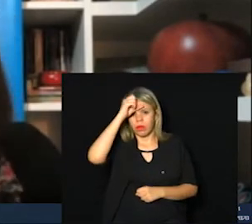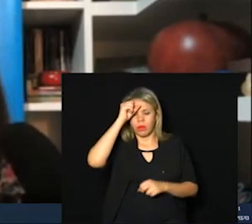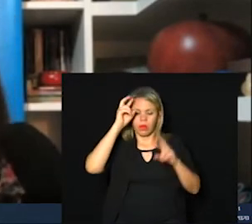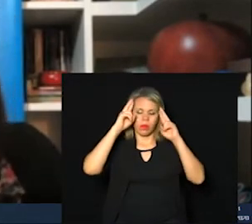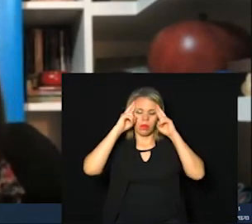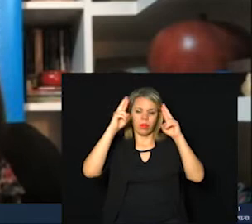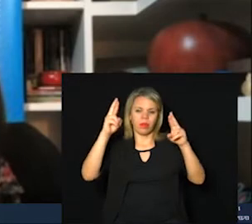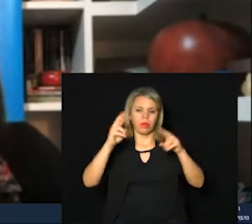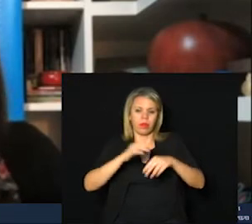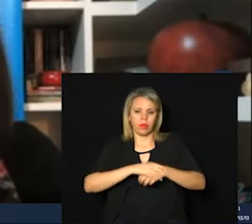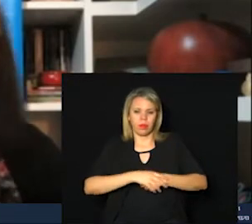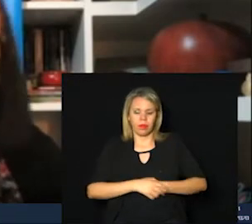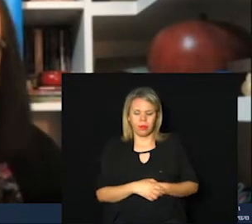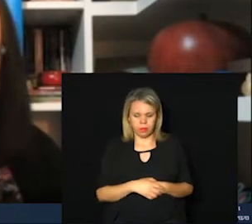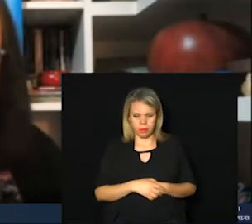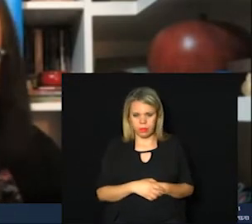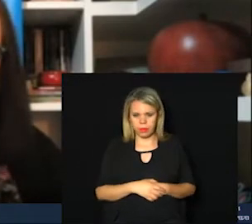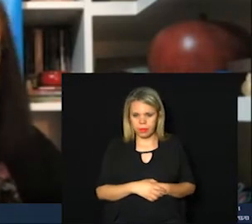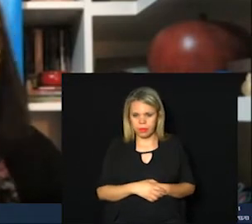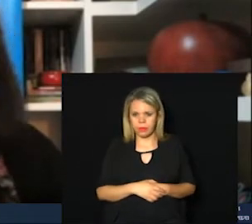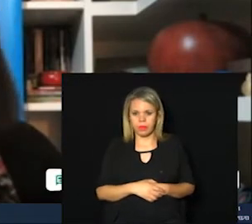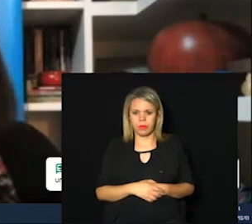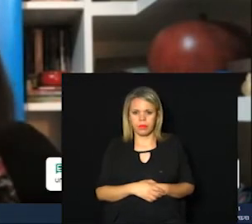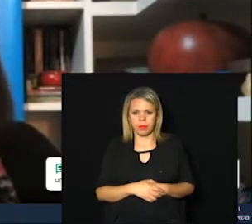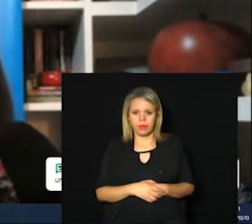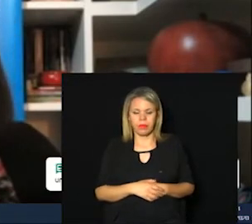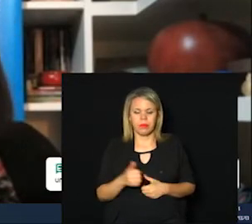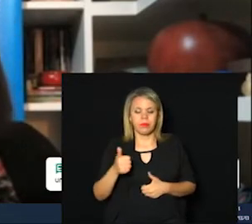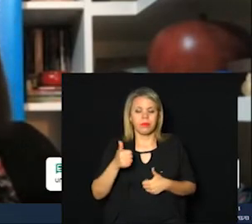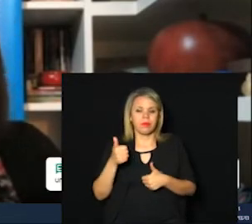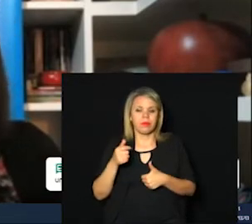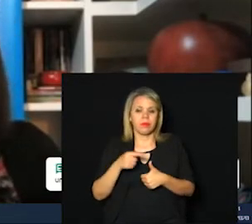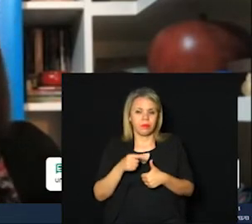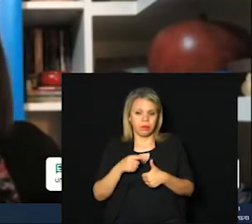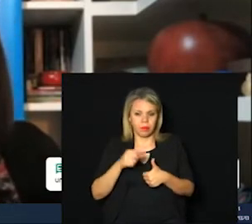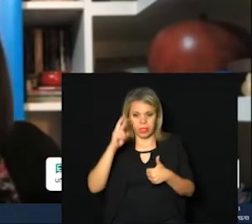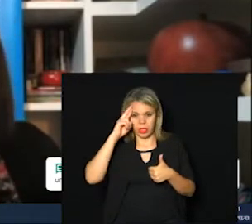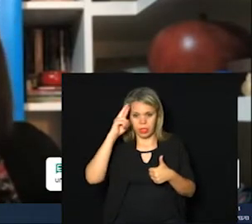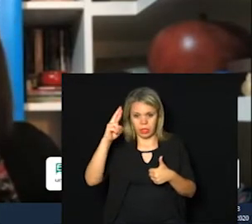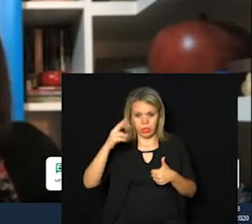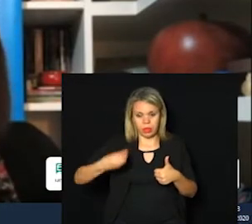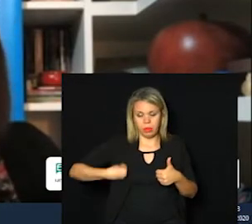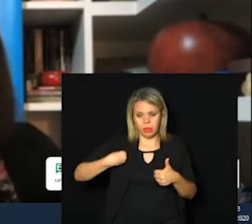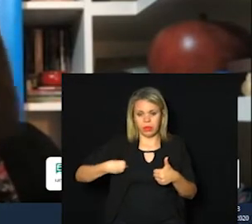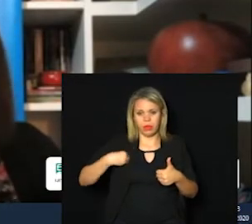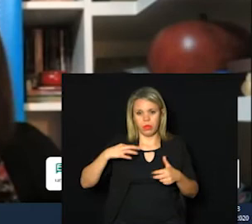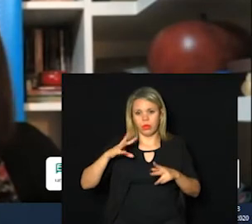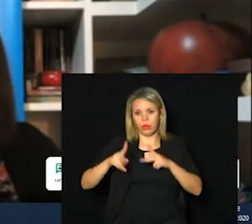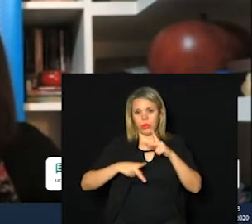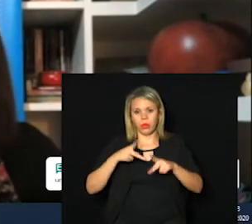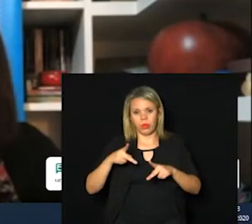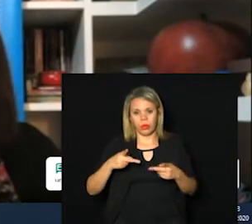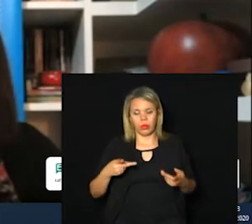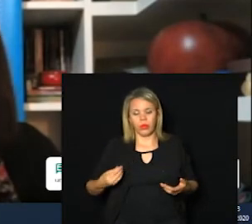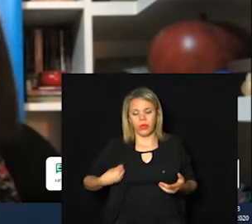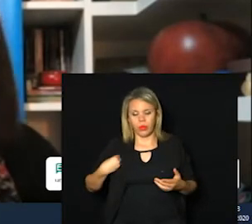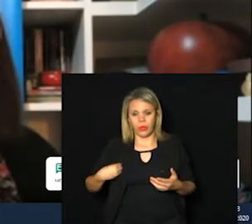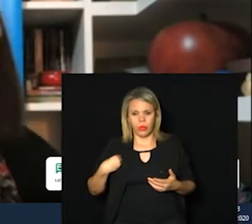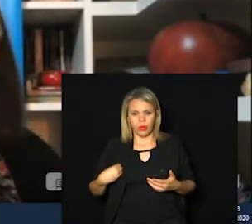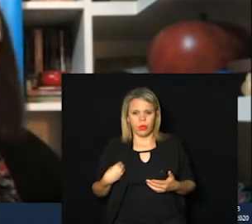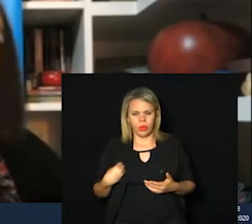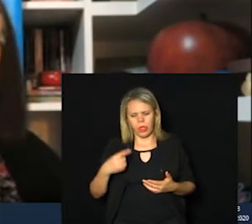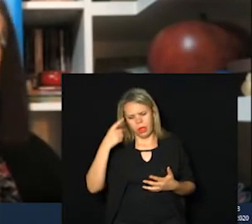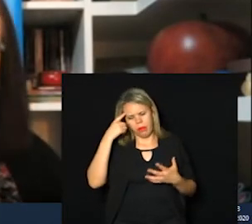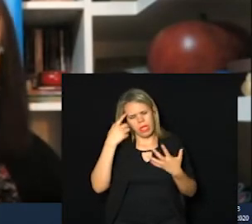respeitar. São eles, primeiro, respeitar a vida, todas as formas de vida,